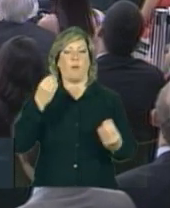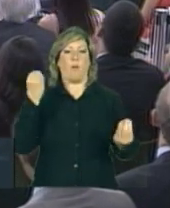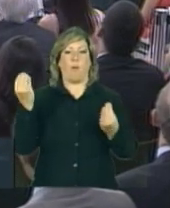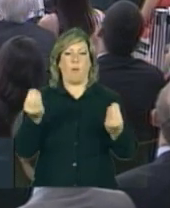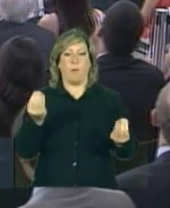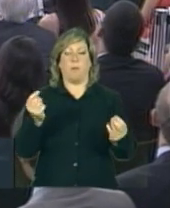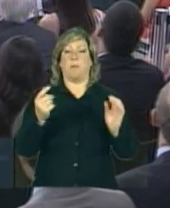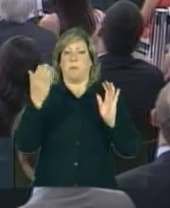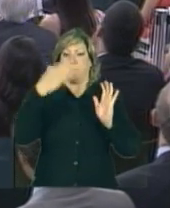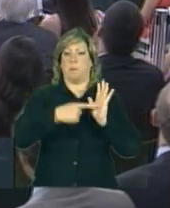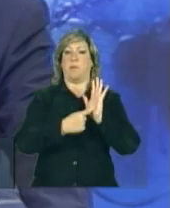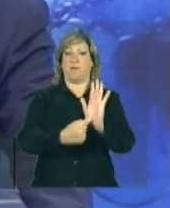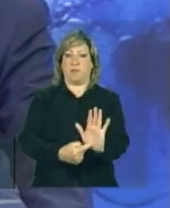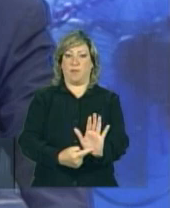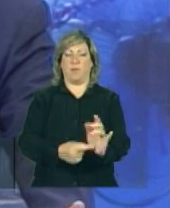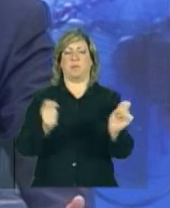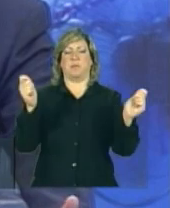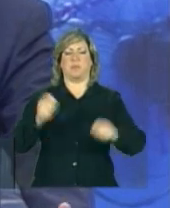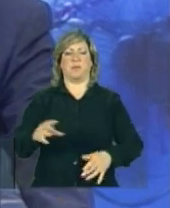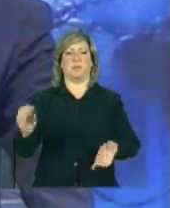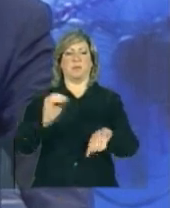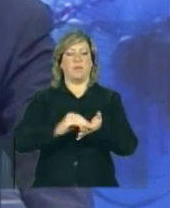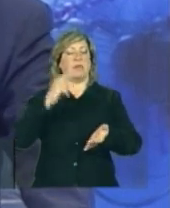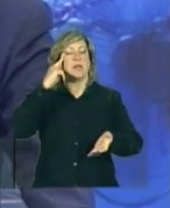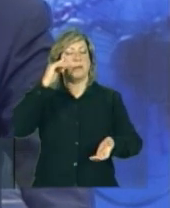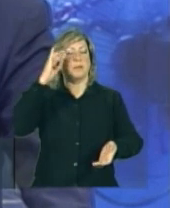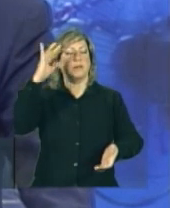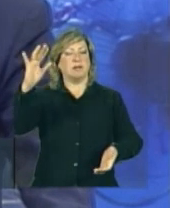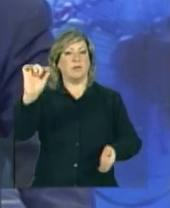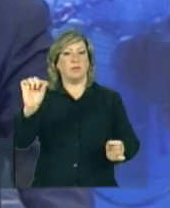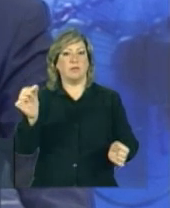colocar a imaginação em